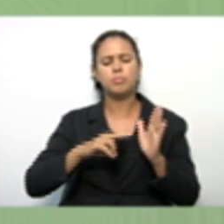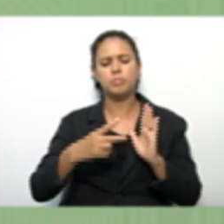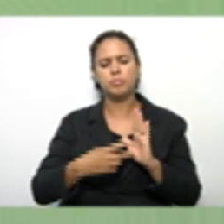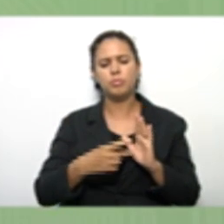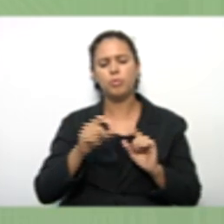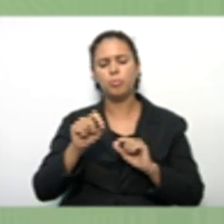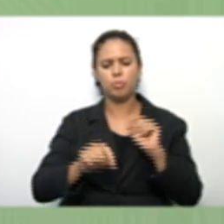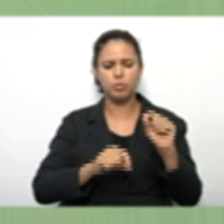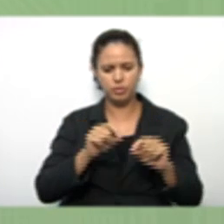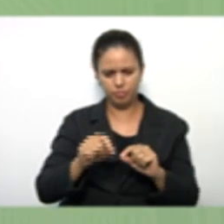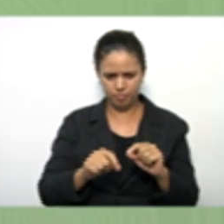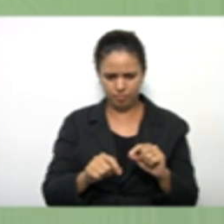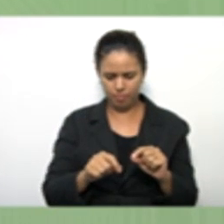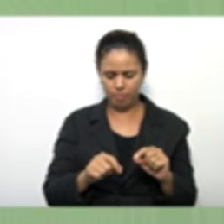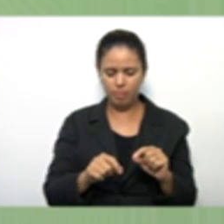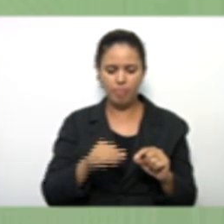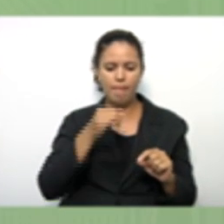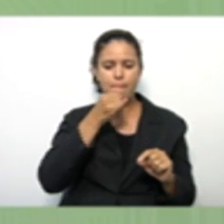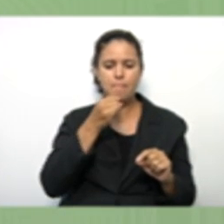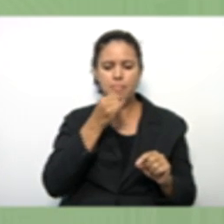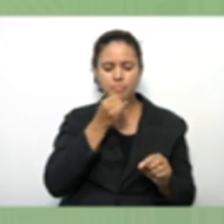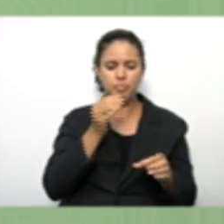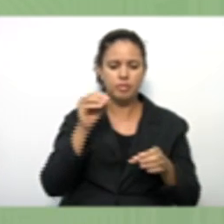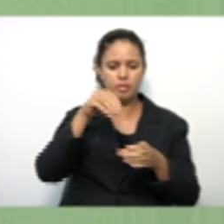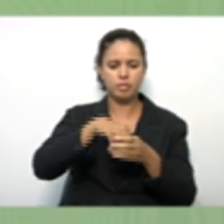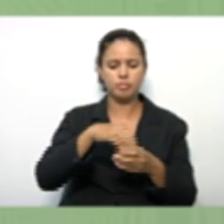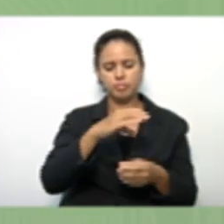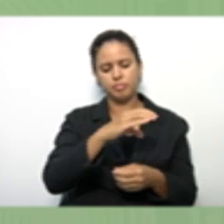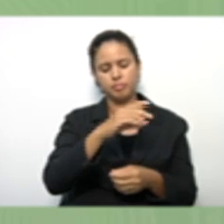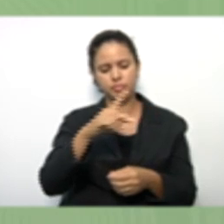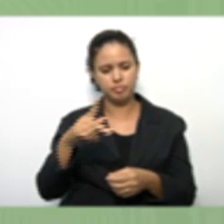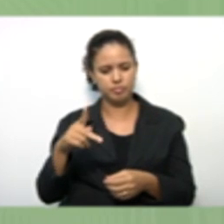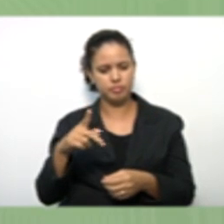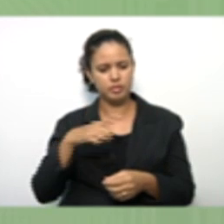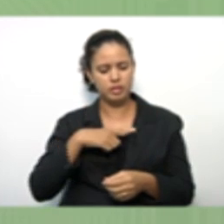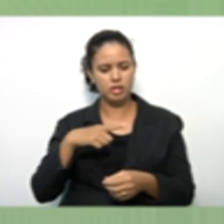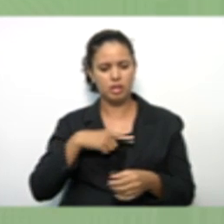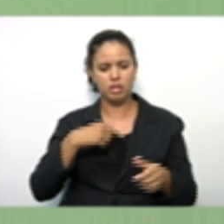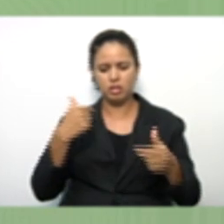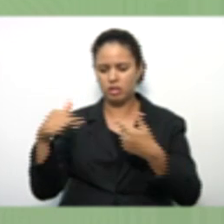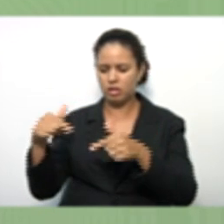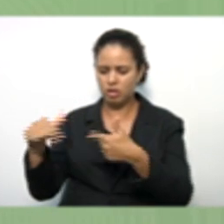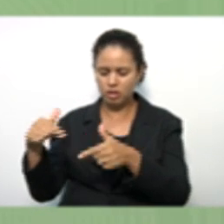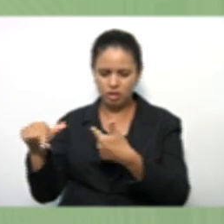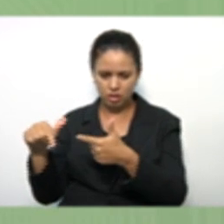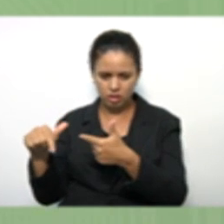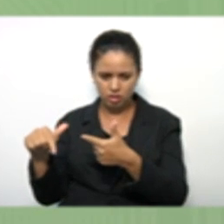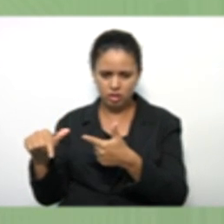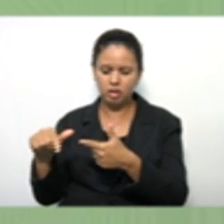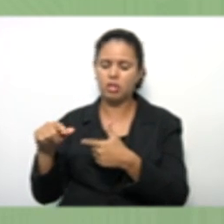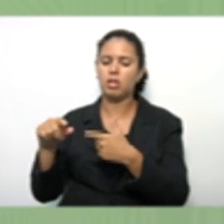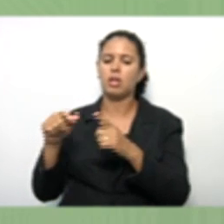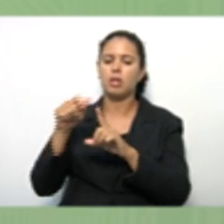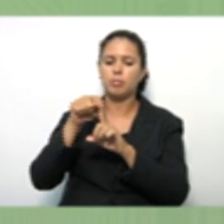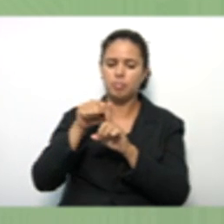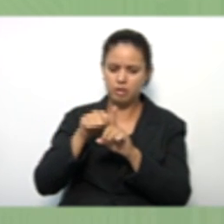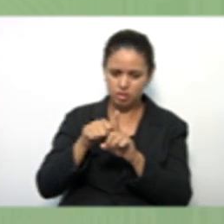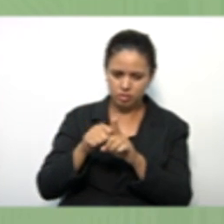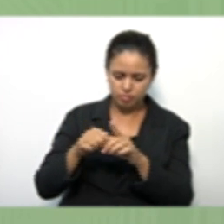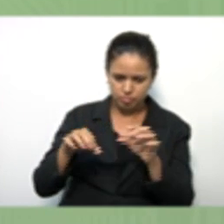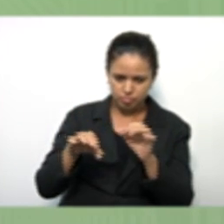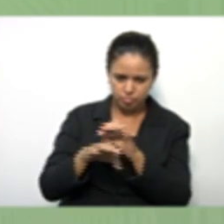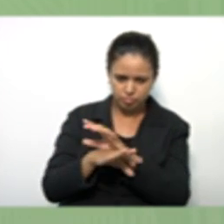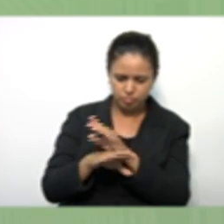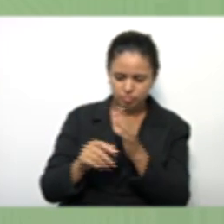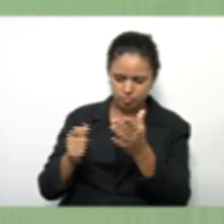Salários a pagar são, você teve funcionários, seus funcionários trabalharam, nada mais justo do que eles receberem. Entretanto, quando nós